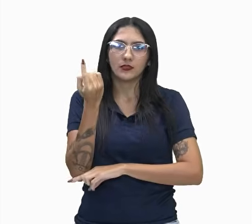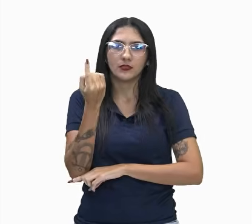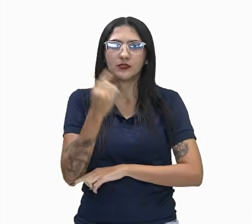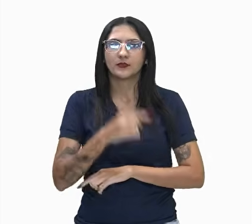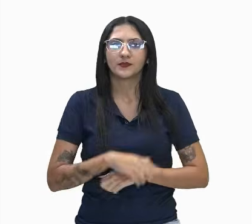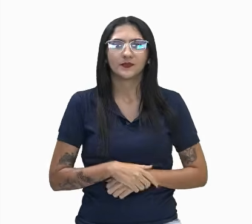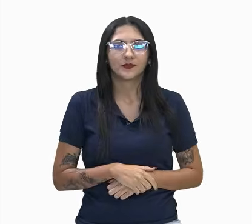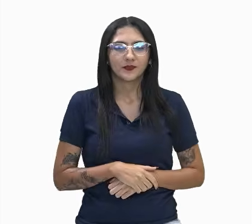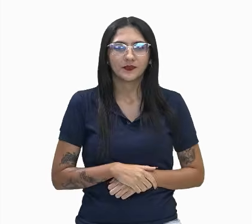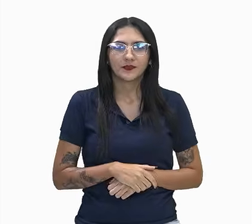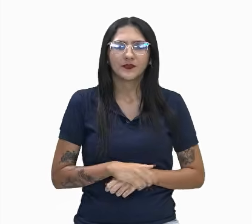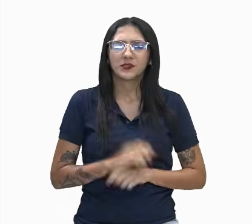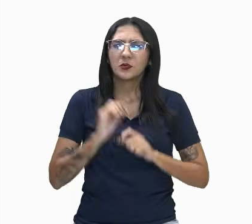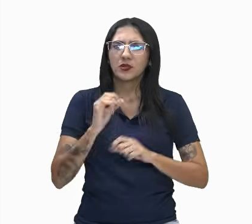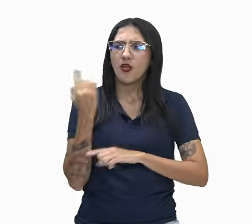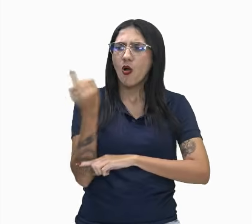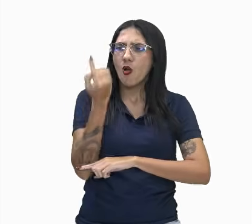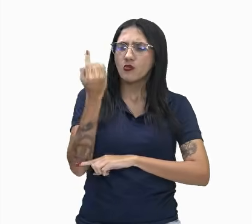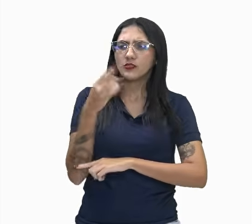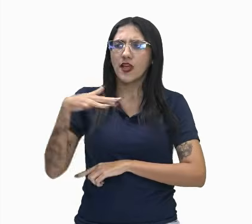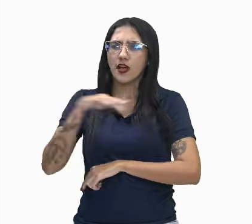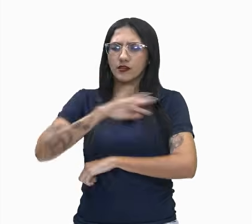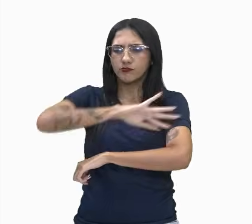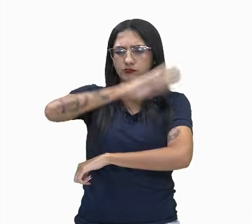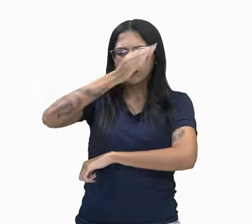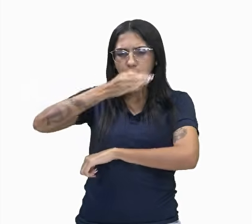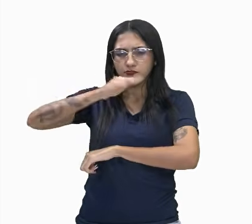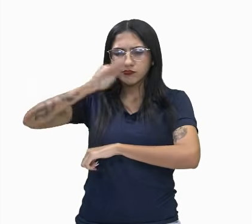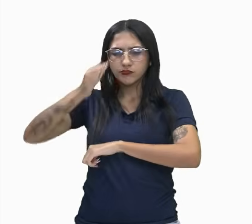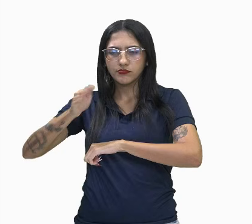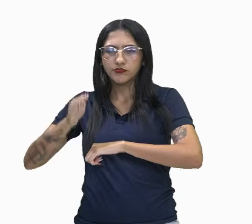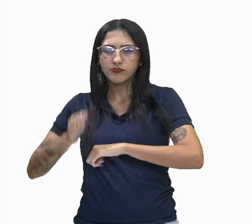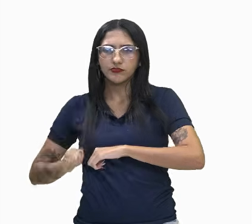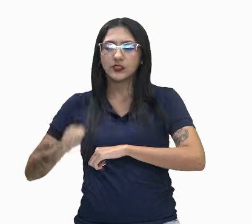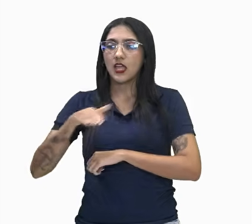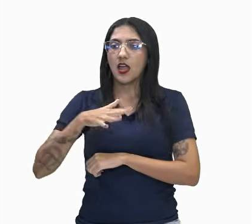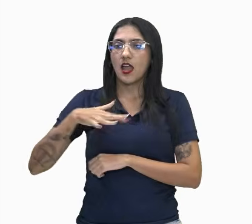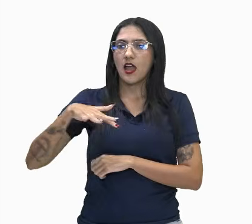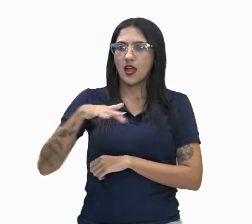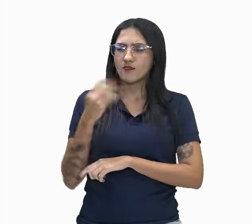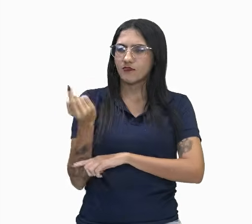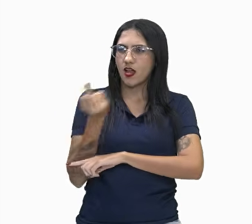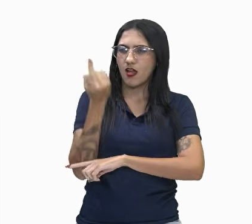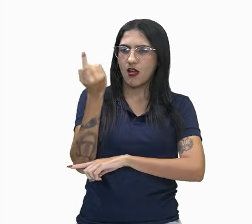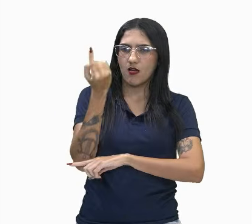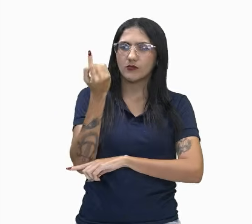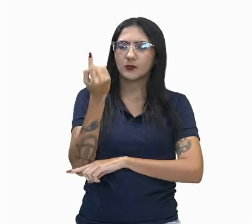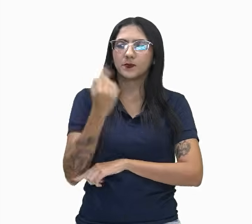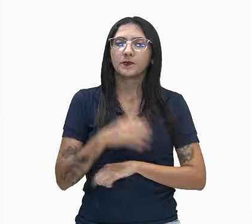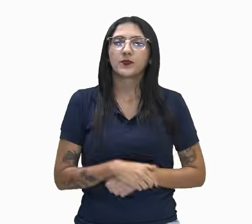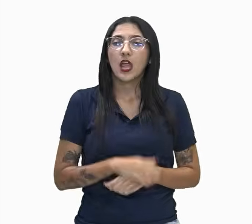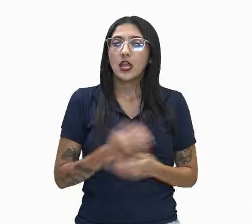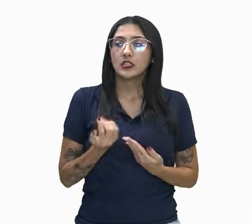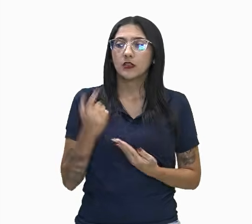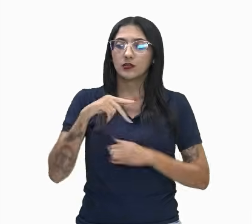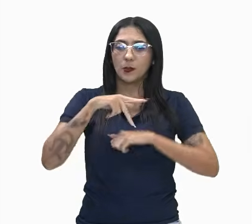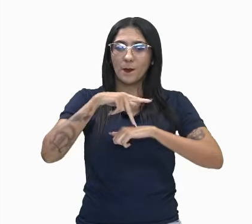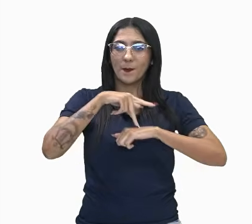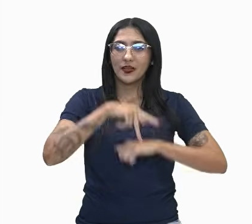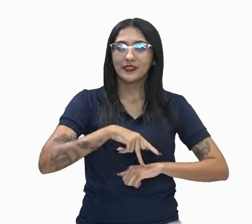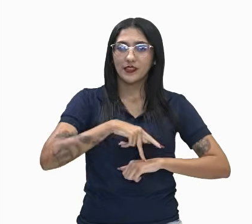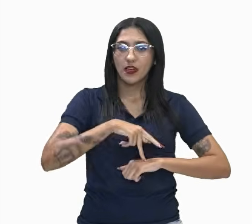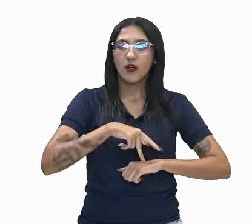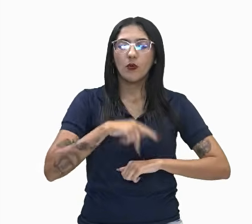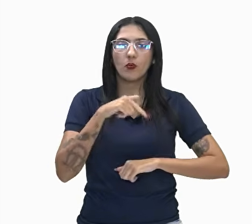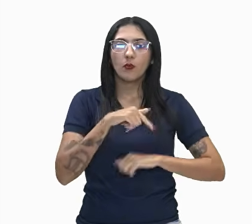é altitude alta? São as montanhas, são as serras, né? Um relevo maior. Então, a pressão tende o quê? A